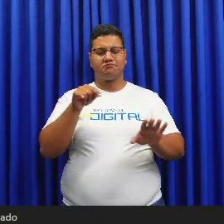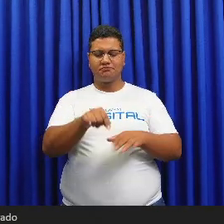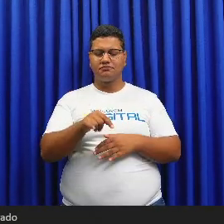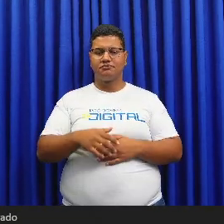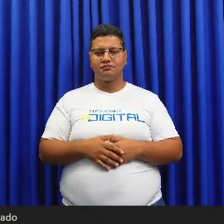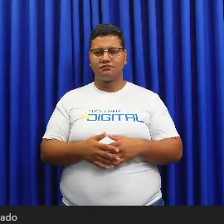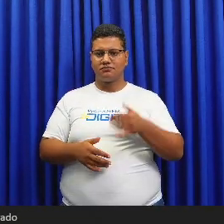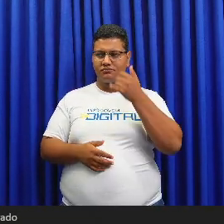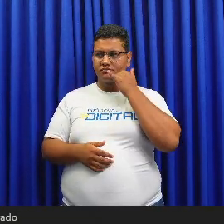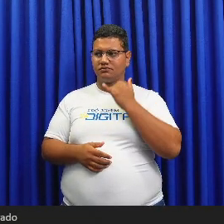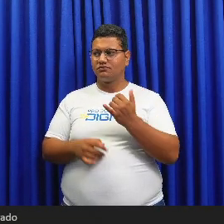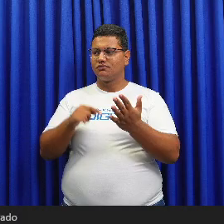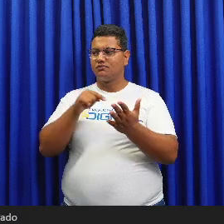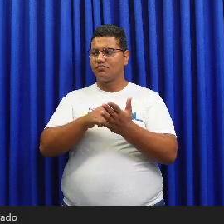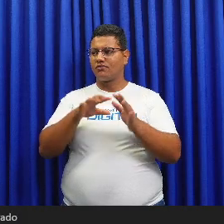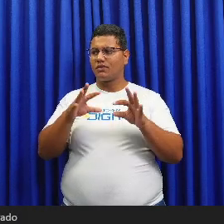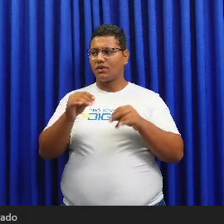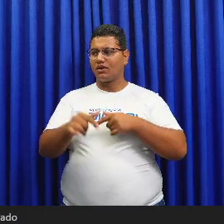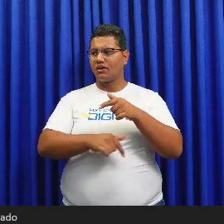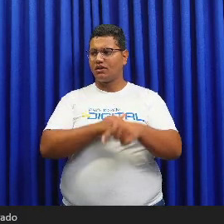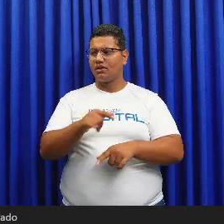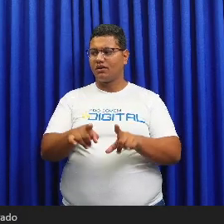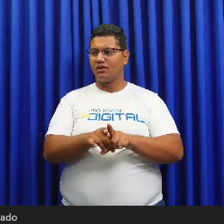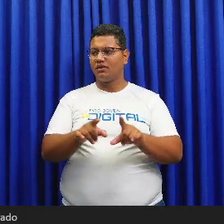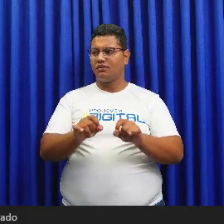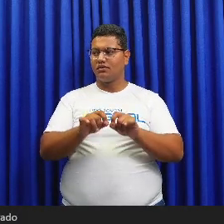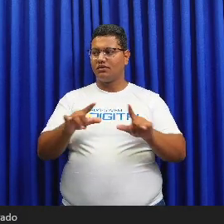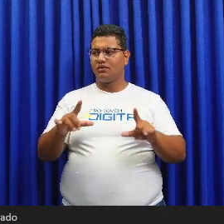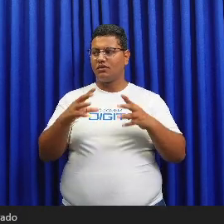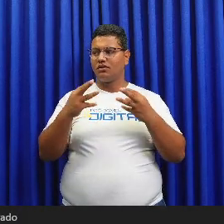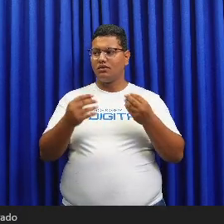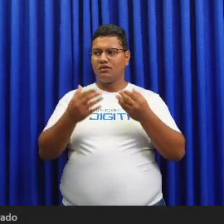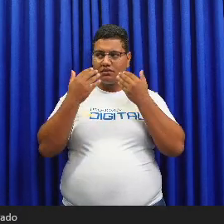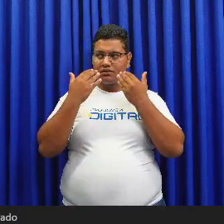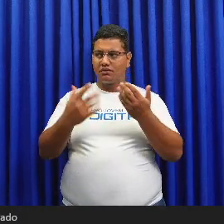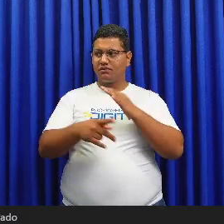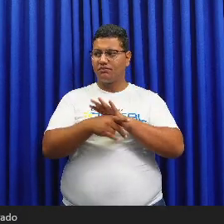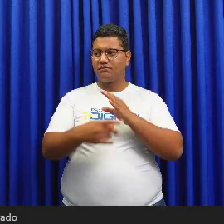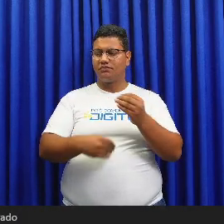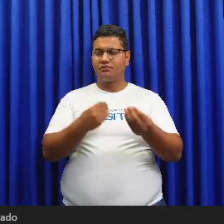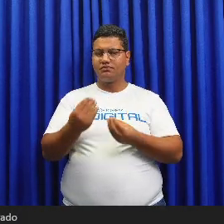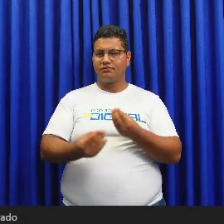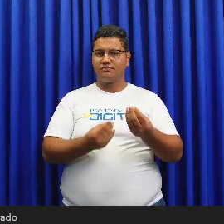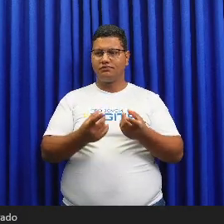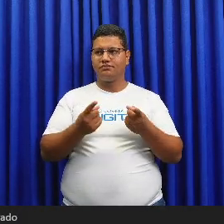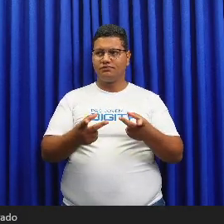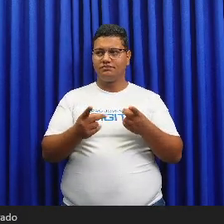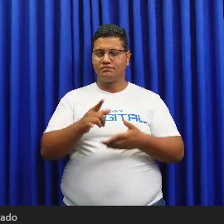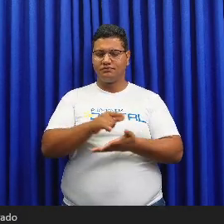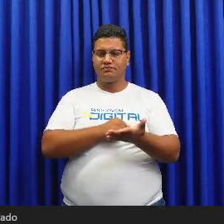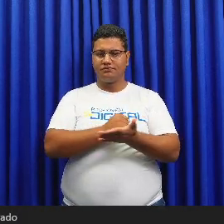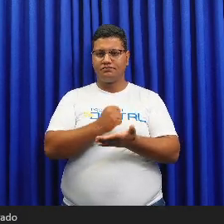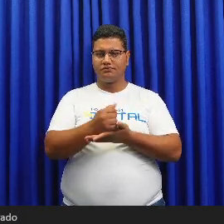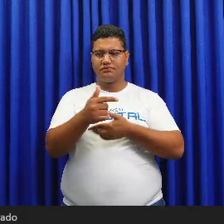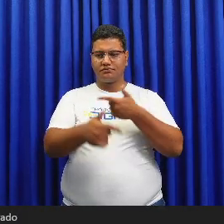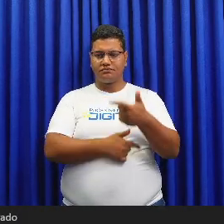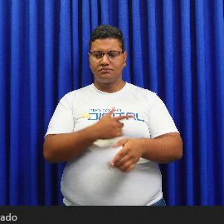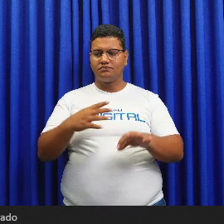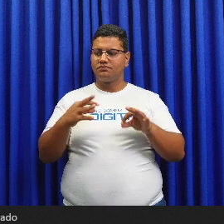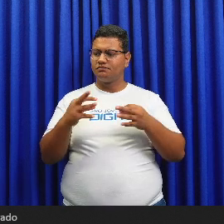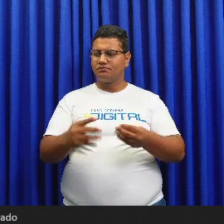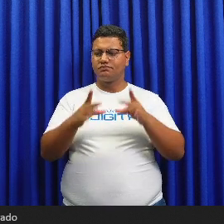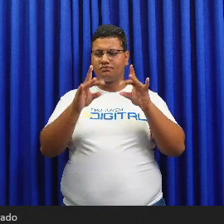aí ele vai ver todo o seu trabalho, todo o seu portfólio, sua apresentação comercial, o contrato de trabalho vai estar